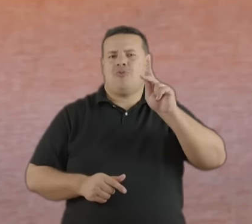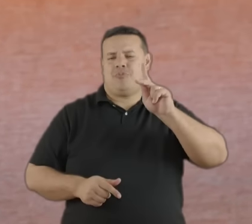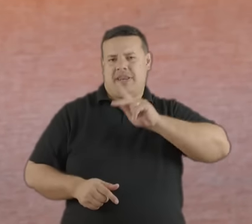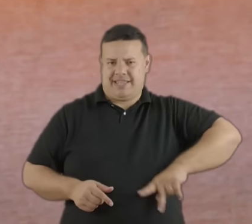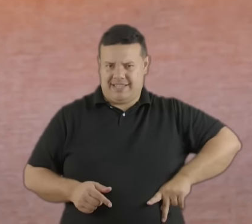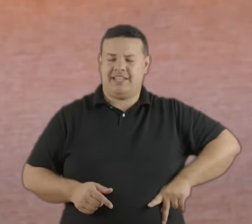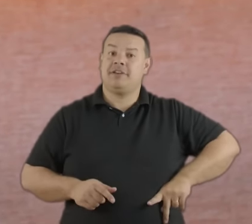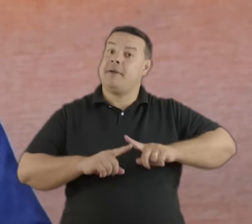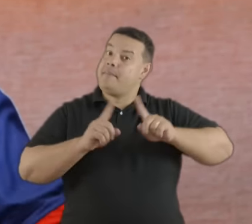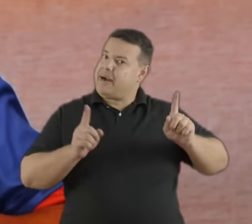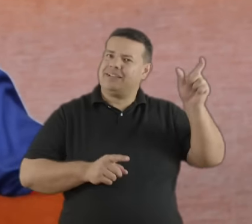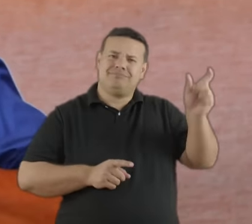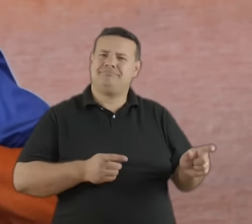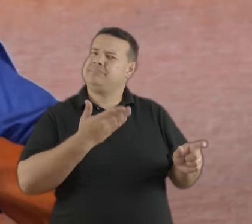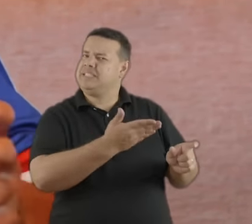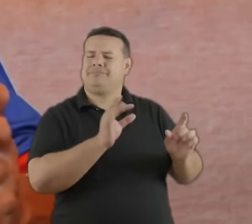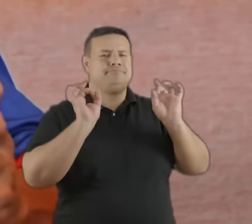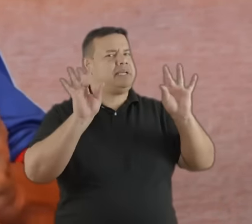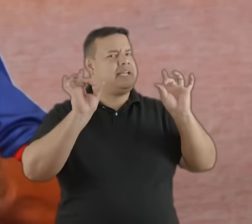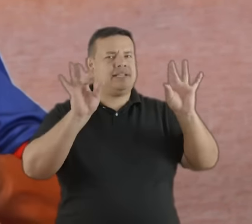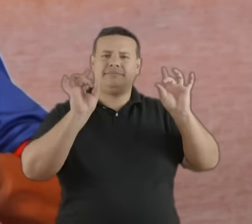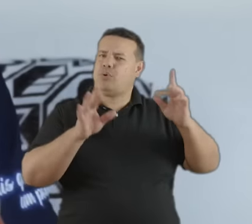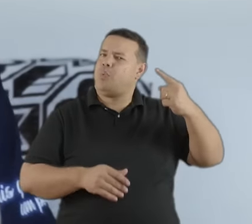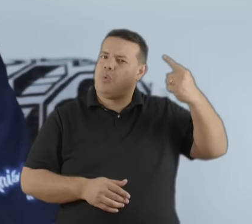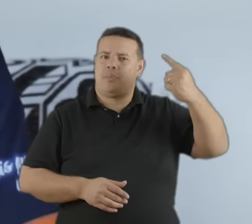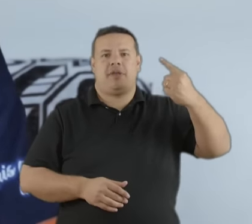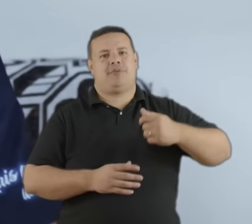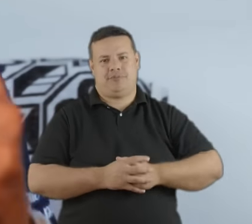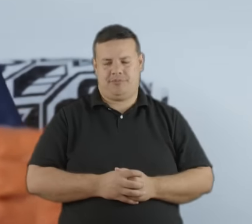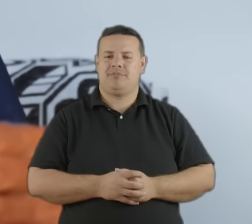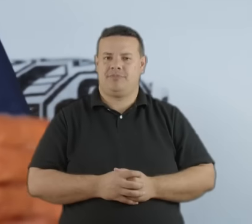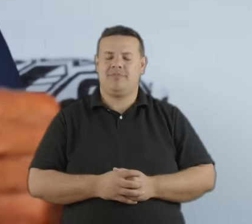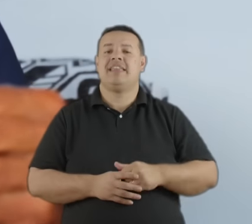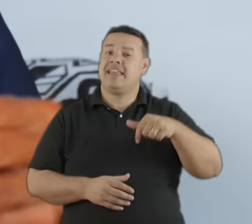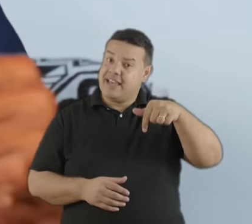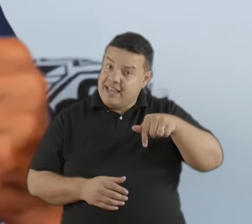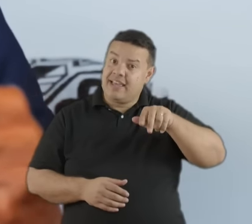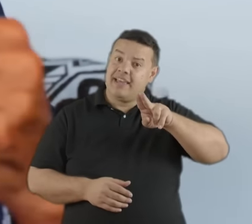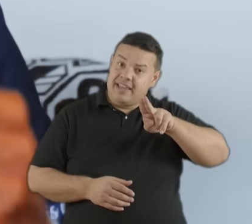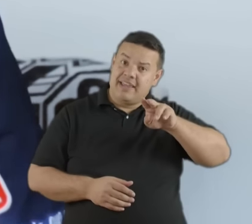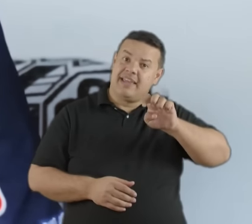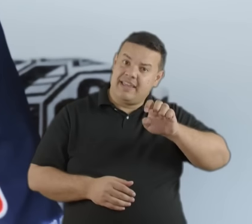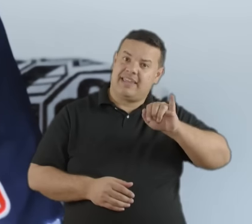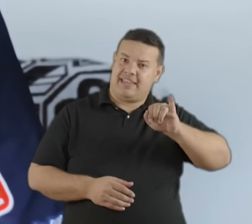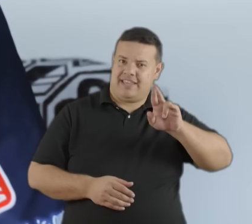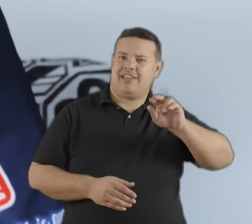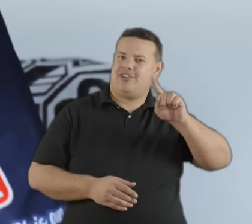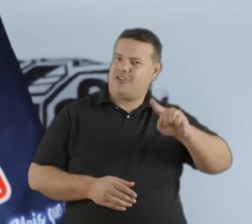Zé Queiroz foi Zé Queiroz. Zé Queiroz, ele era o cara. Queiroz não existe. A gente não pode nem